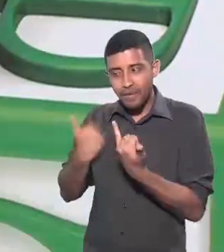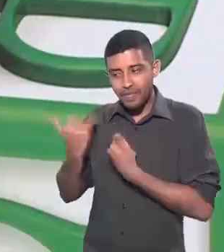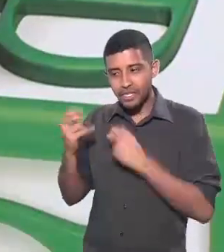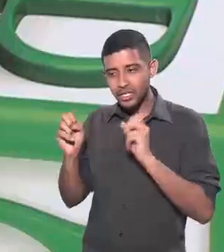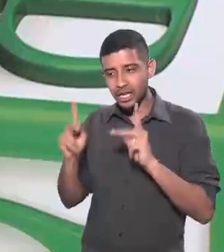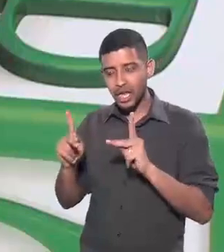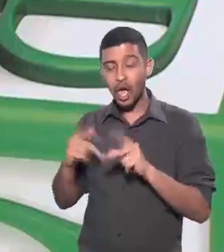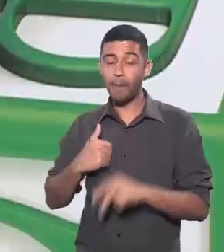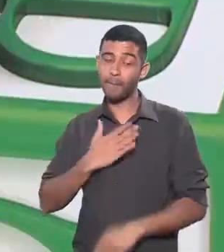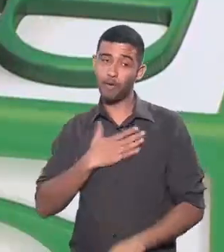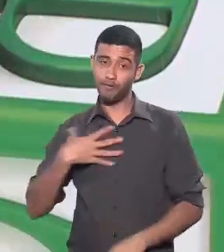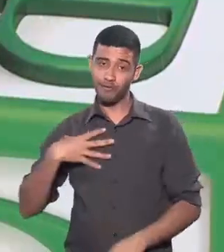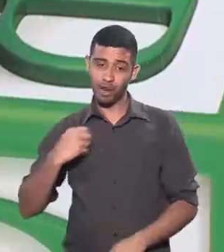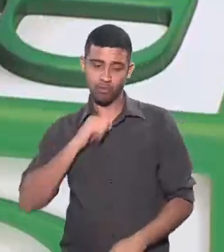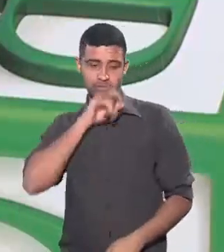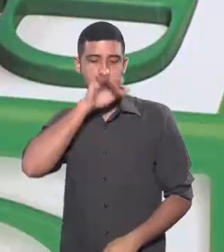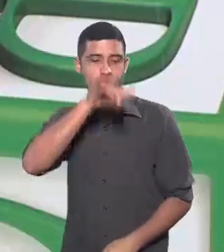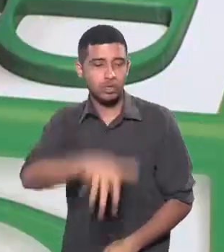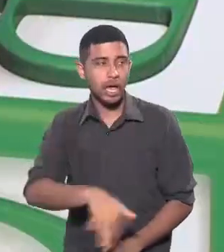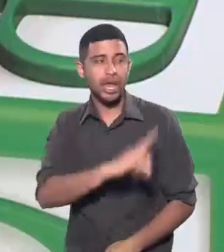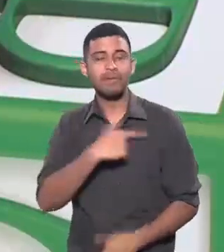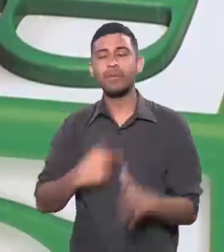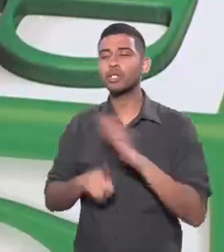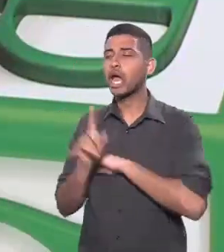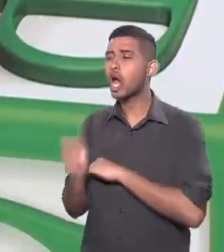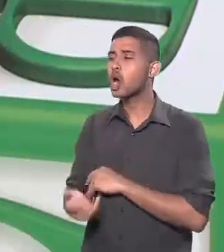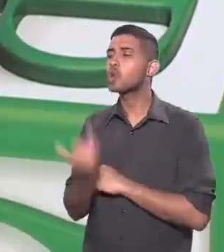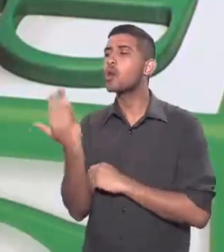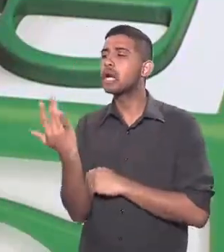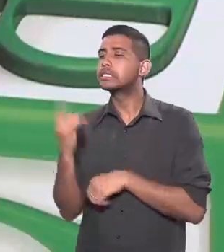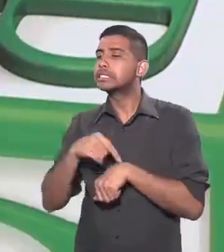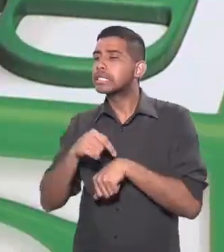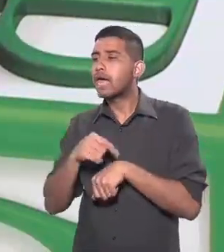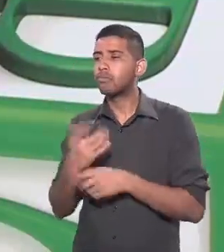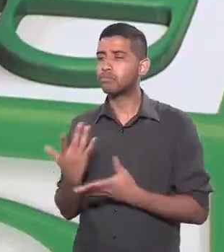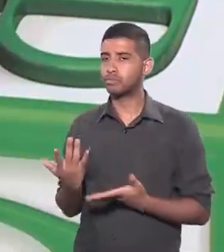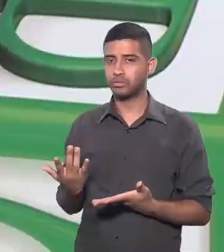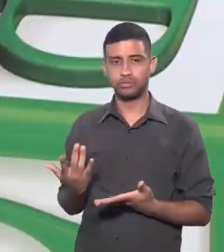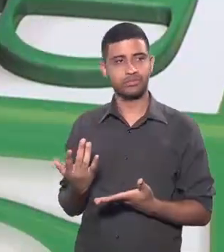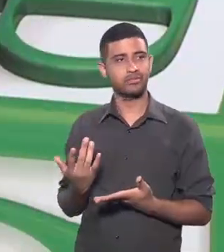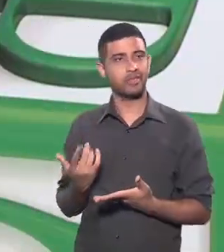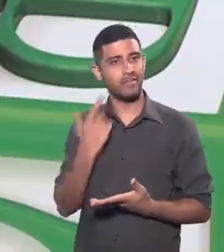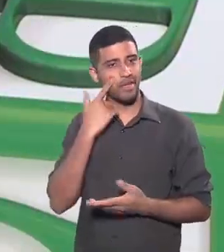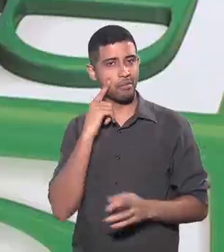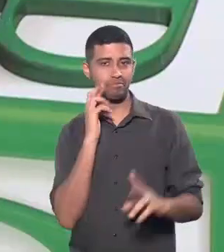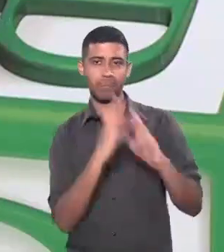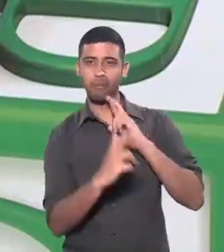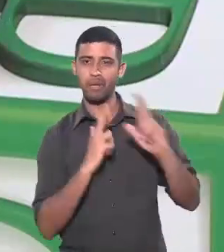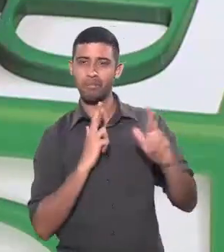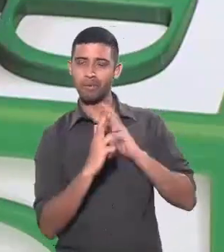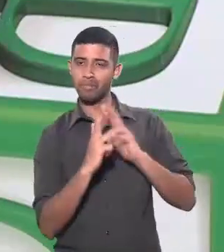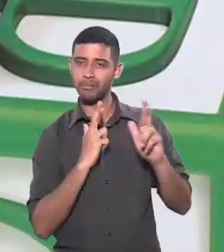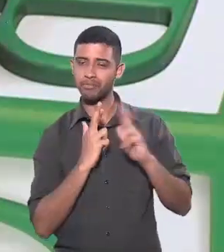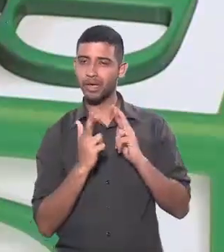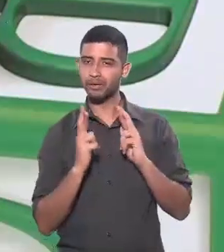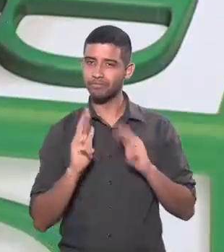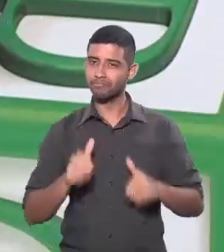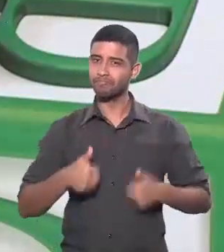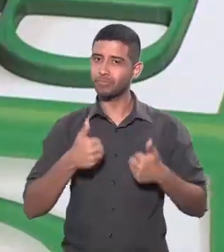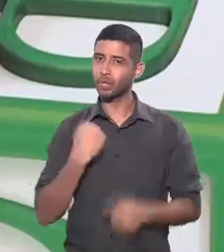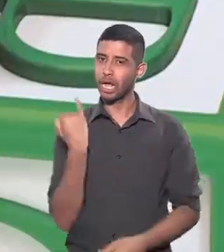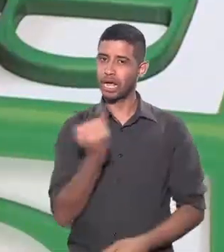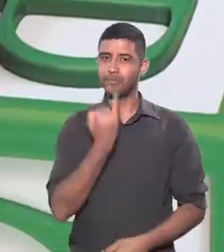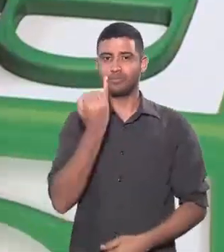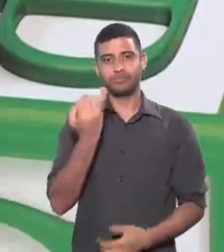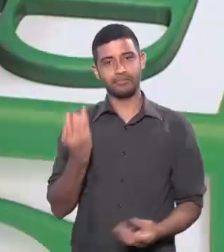filho vomitou. Tá, quantas vezes? Em quanto tempo? Então, esse vínculo com o pediatra da criança também é muito importante. Isso é uma coisa que,